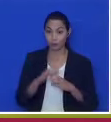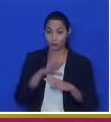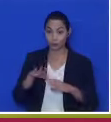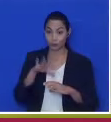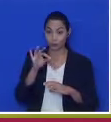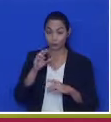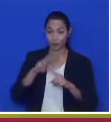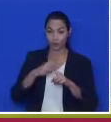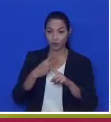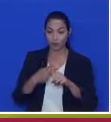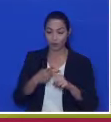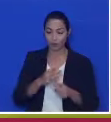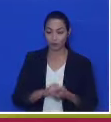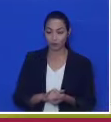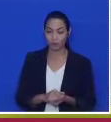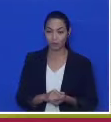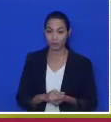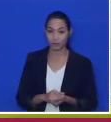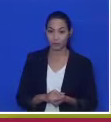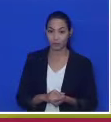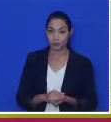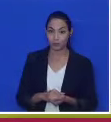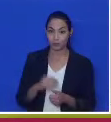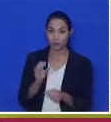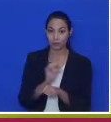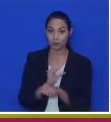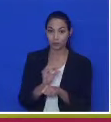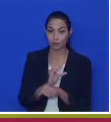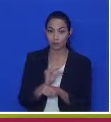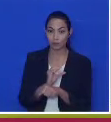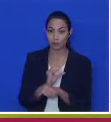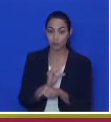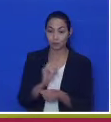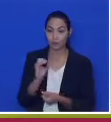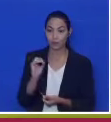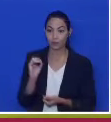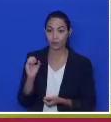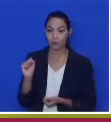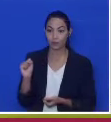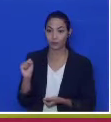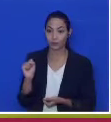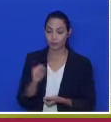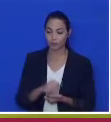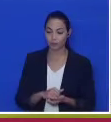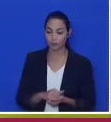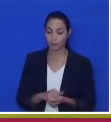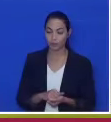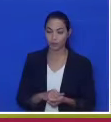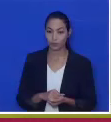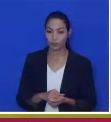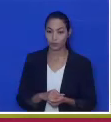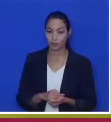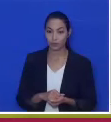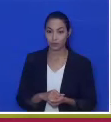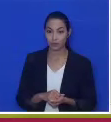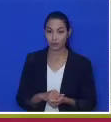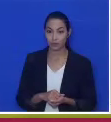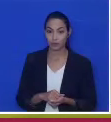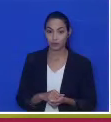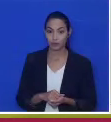Primeiro sorteio da dupla Sena. Bola cinza 08. Cinza